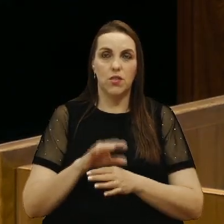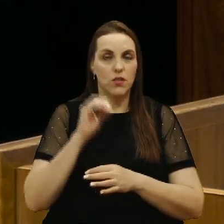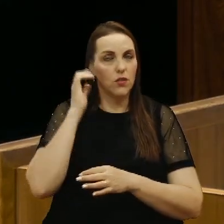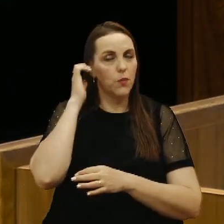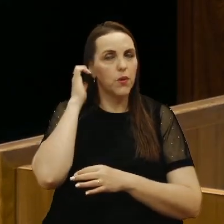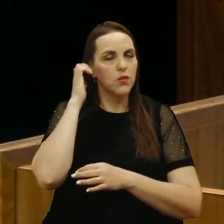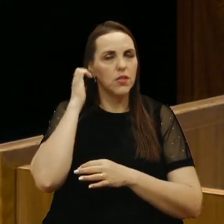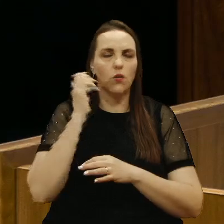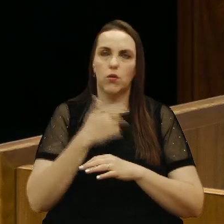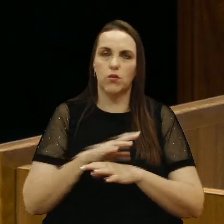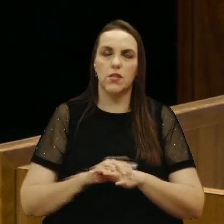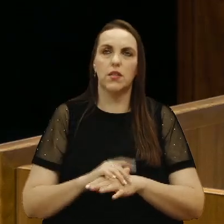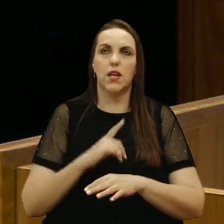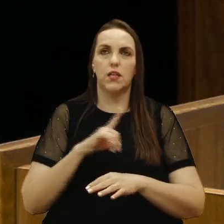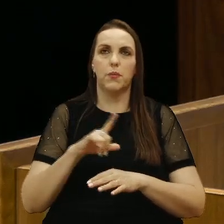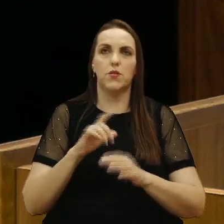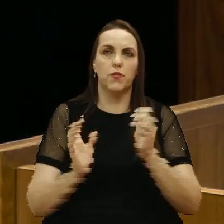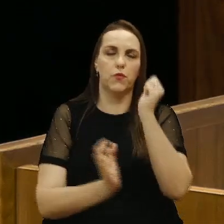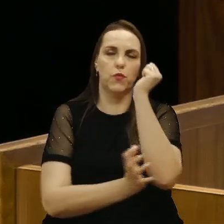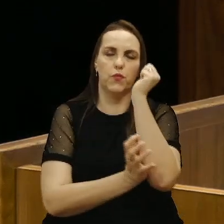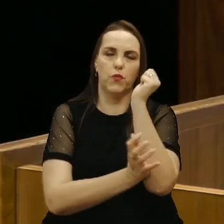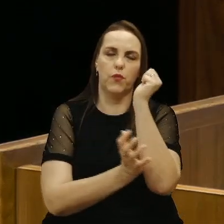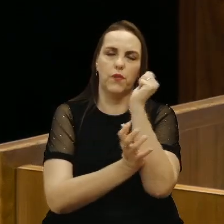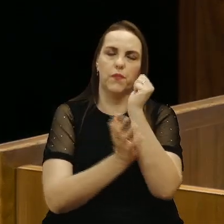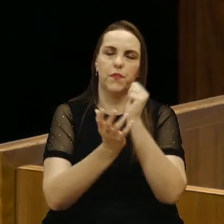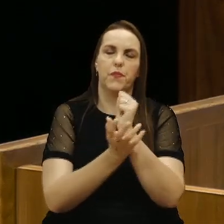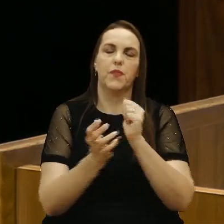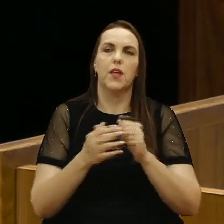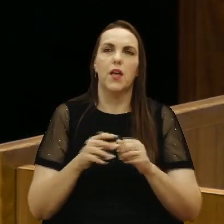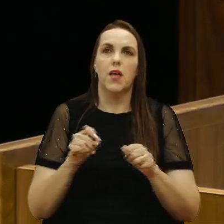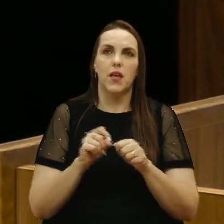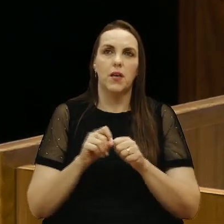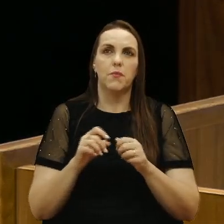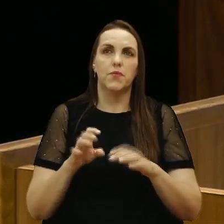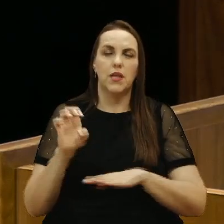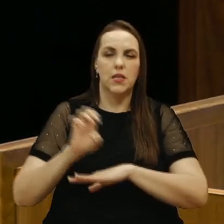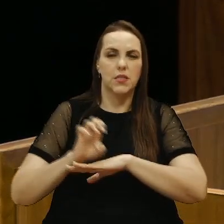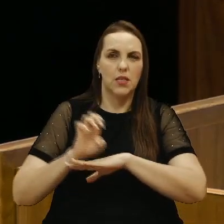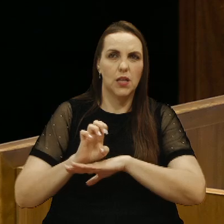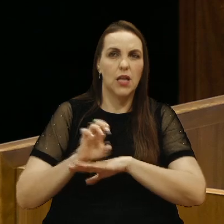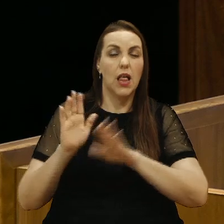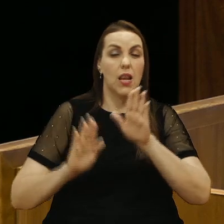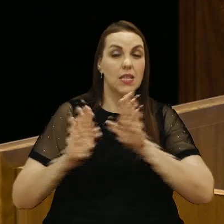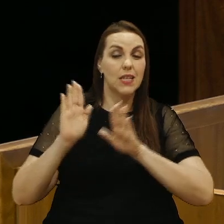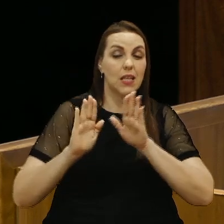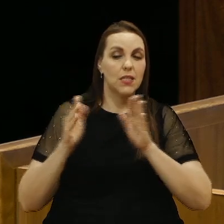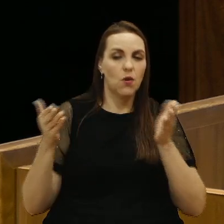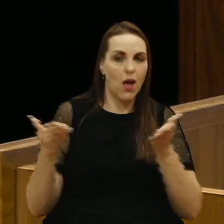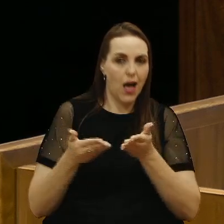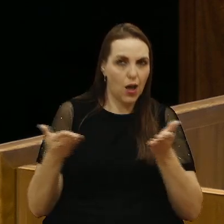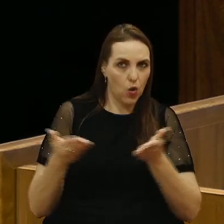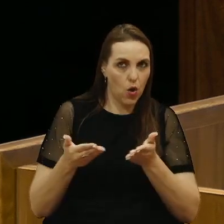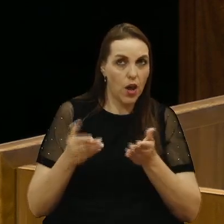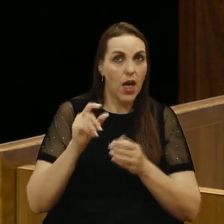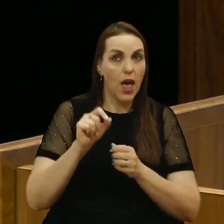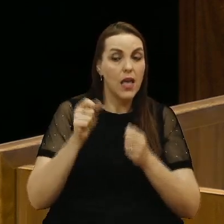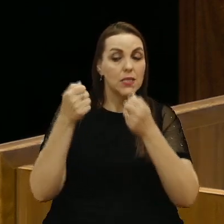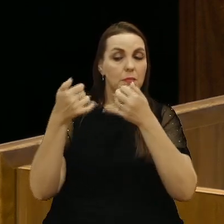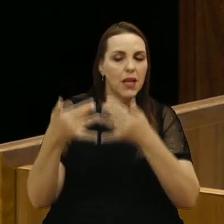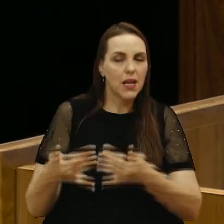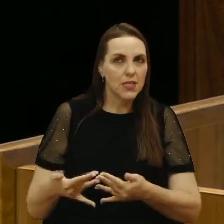Burocracia e ineficiência estatal. O sistema licitatório atual é descrito como